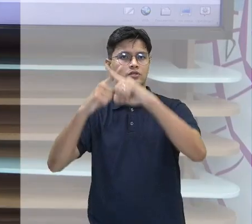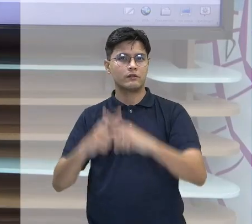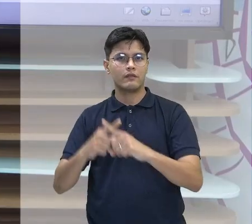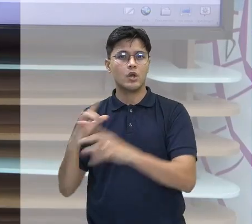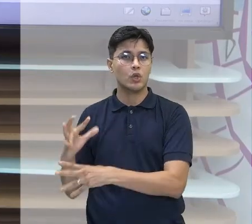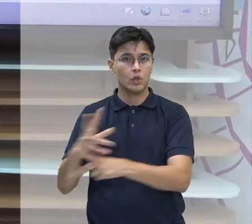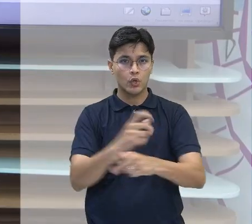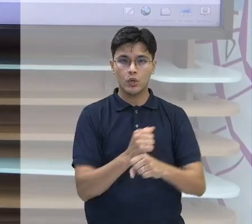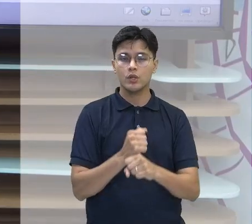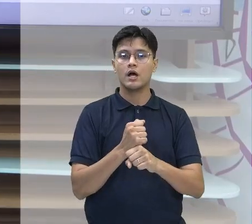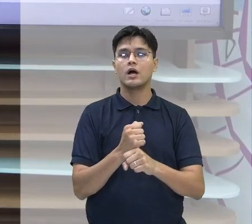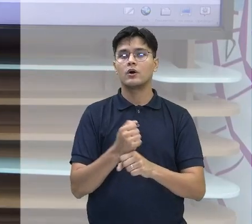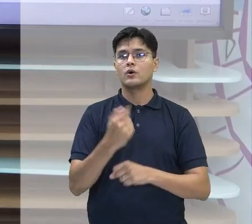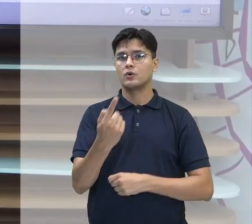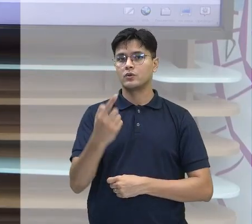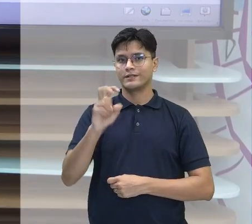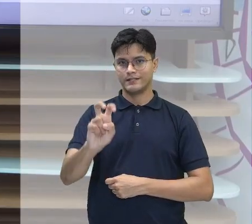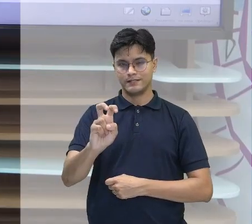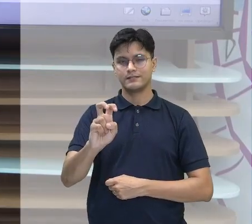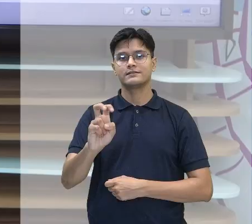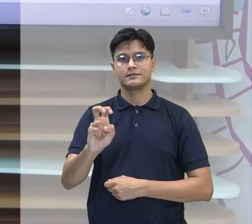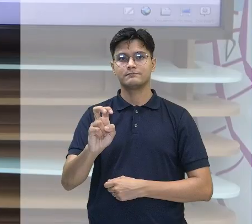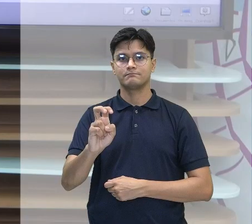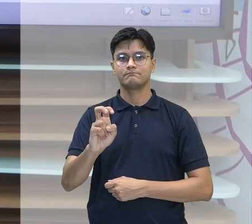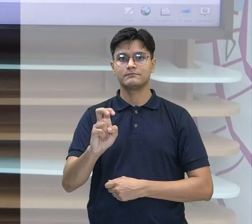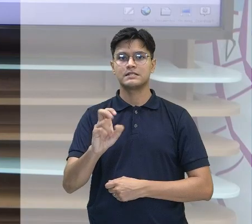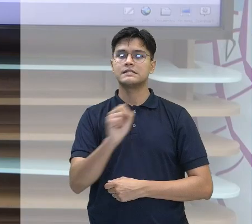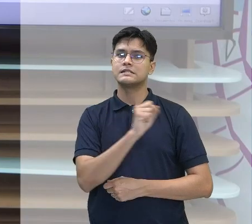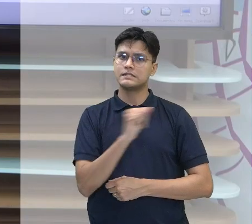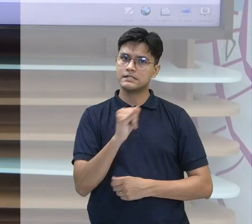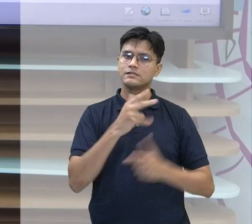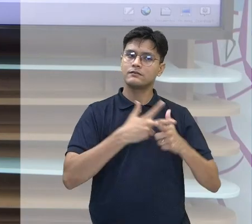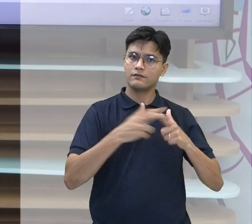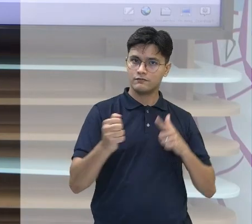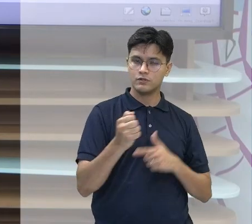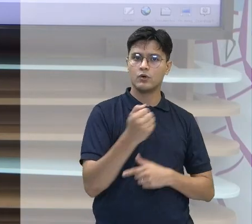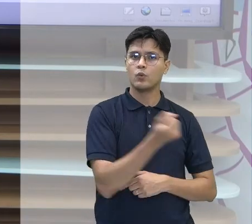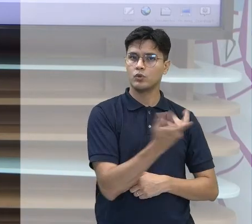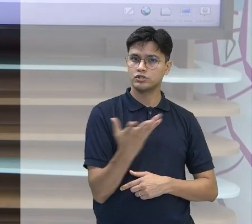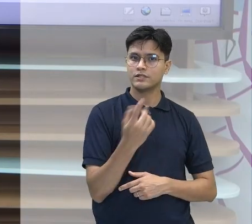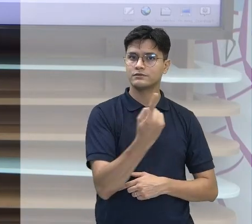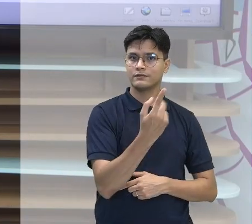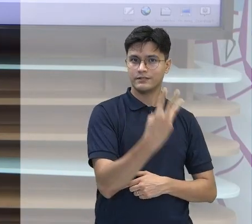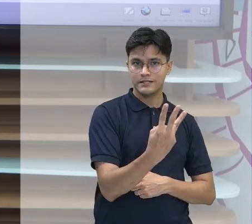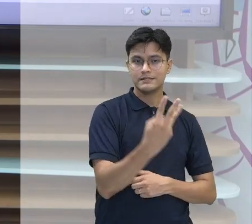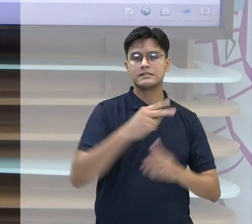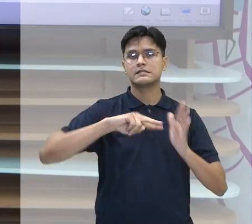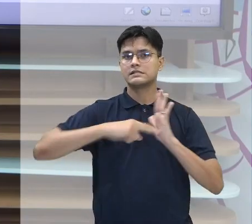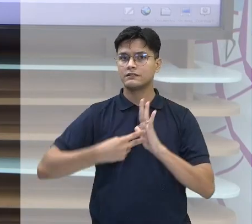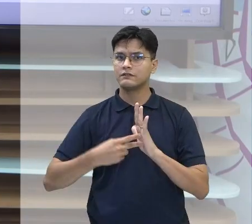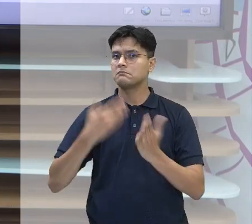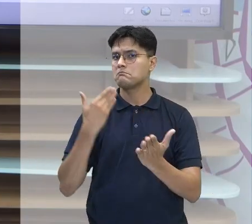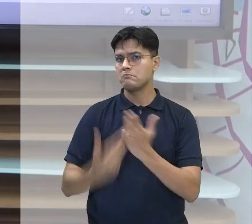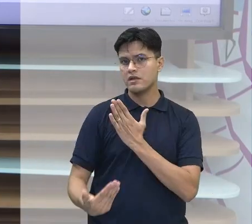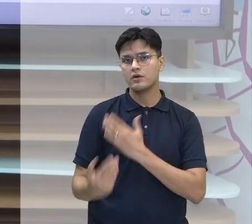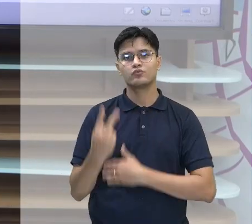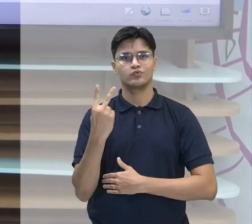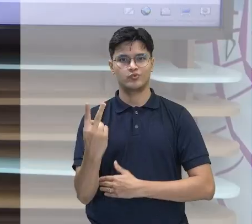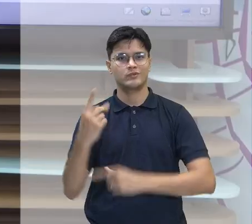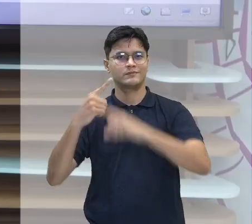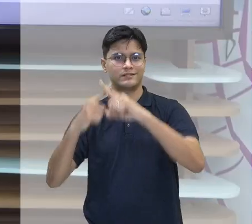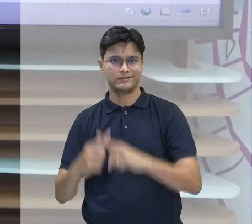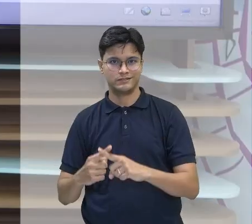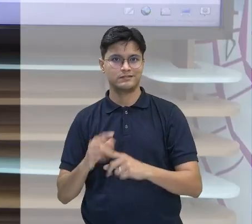13, significa que elas perderam 2, não foi? Então a razão nesse caso aí, por causa